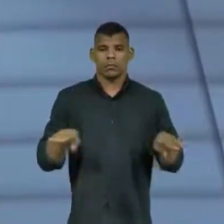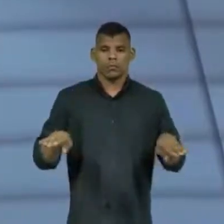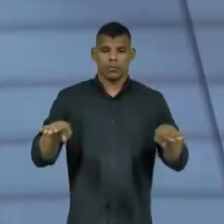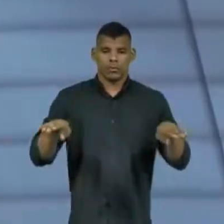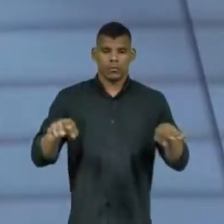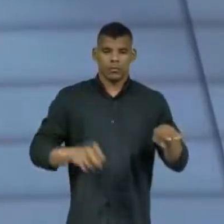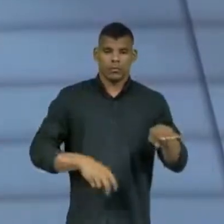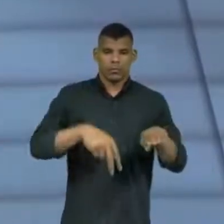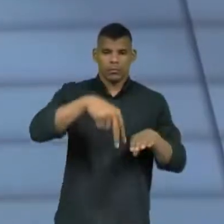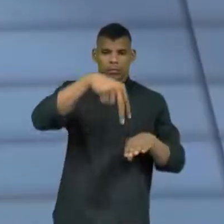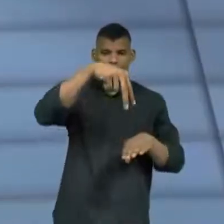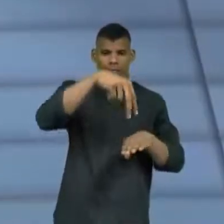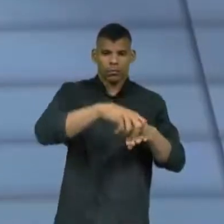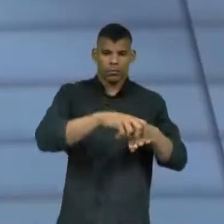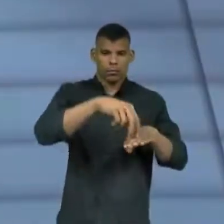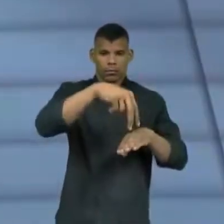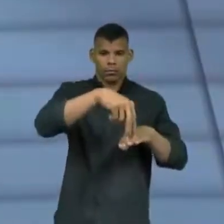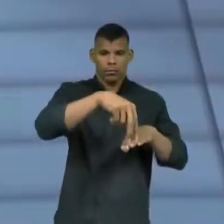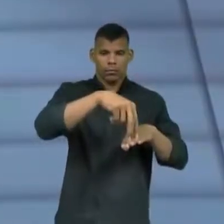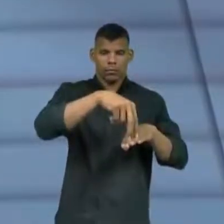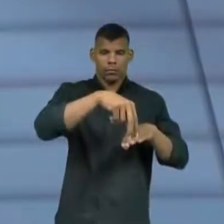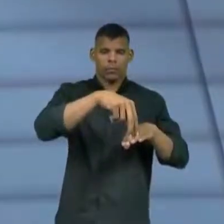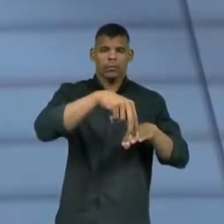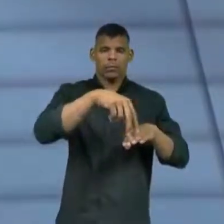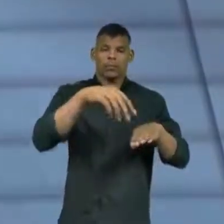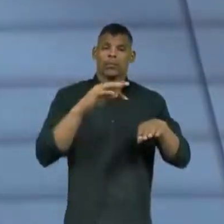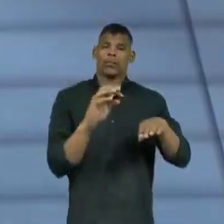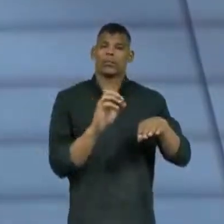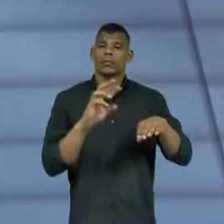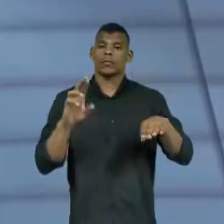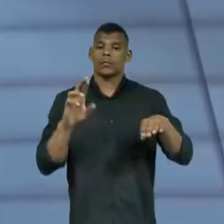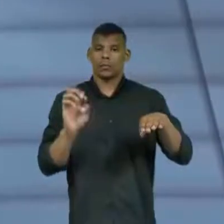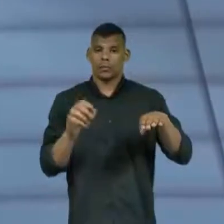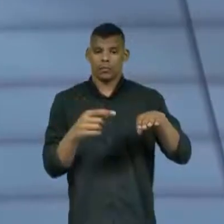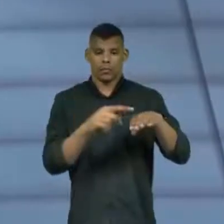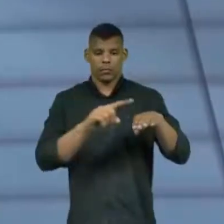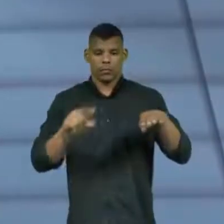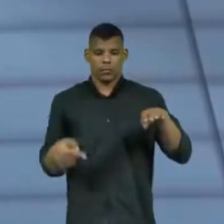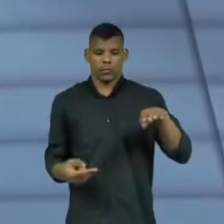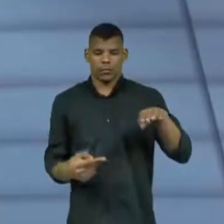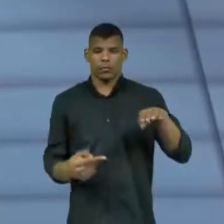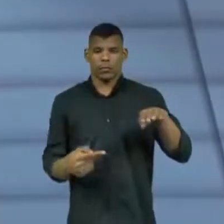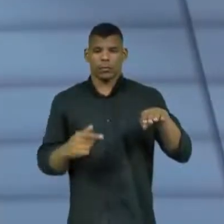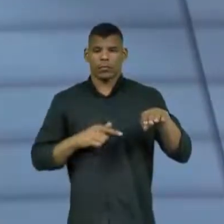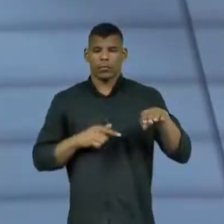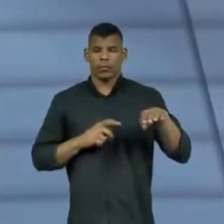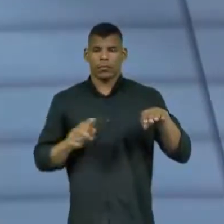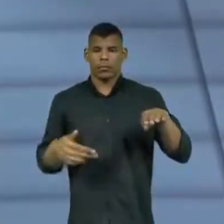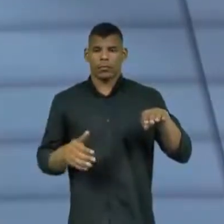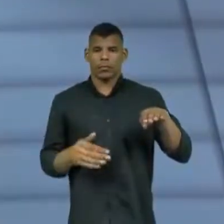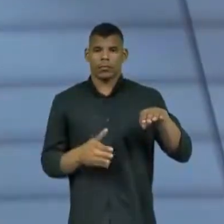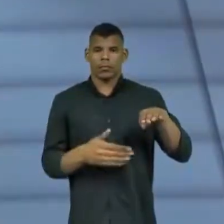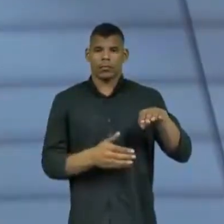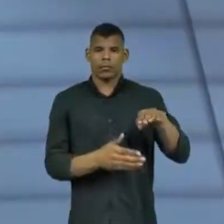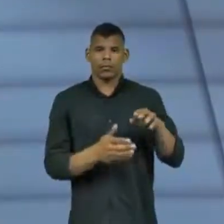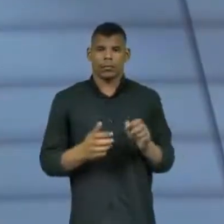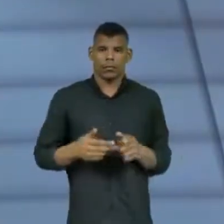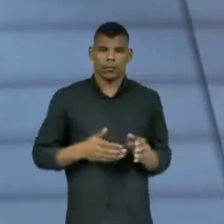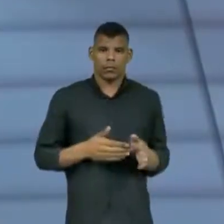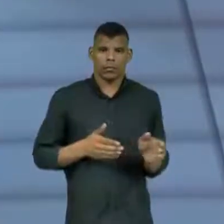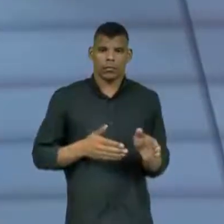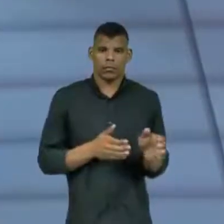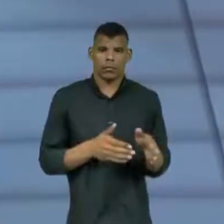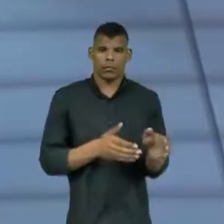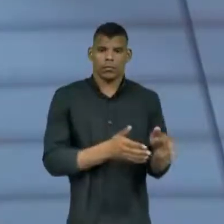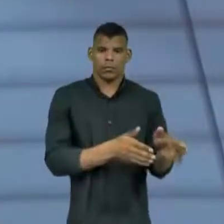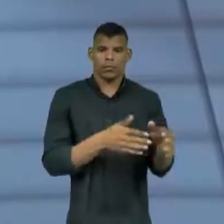que na parte de baixo da torre, um coral de espetacular, com muita